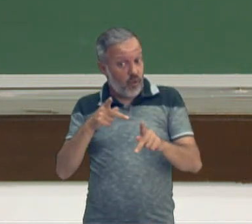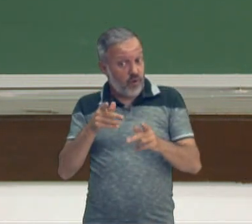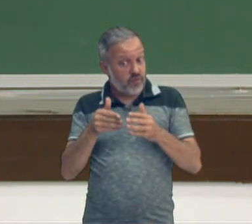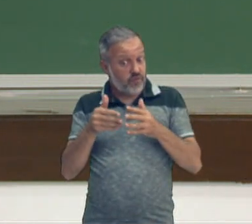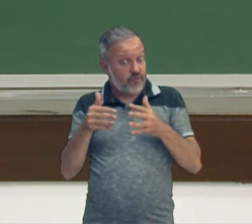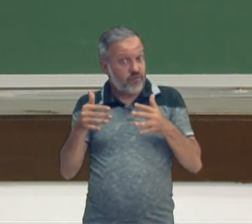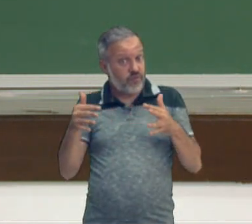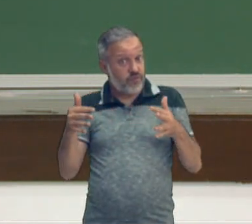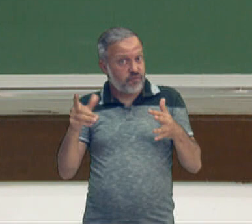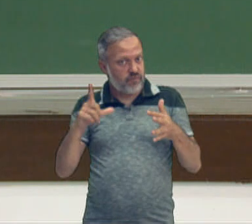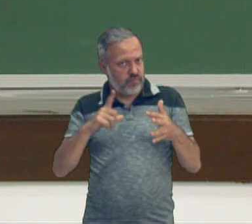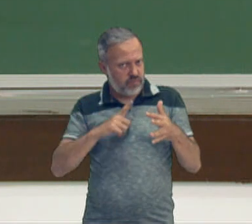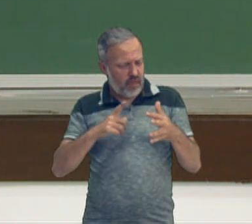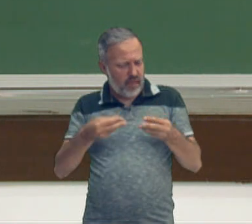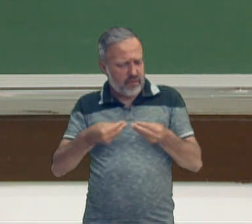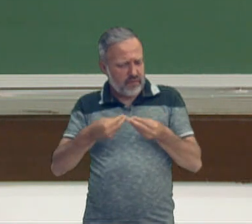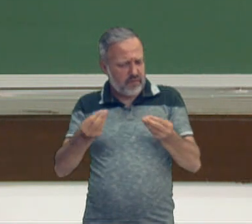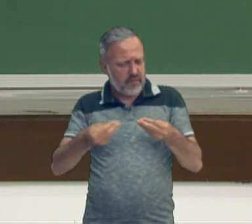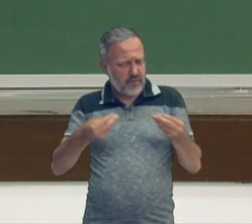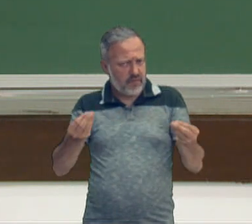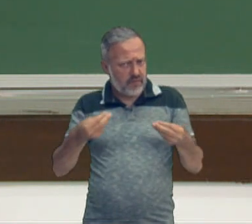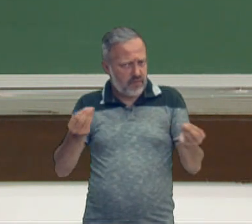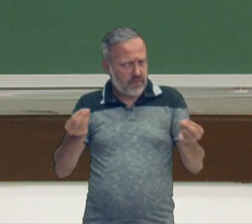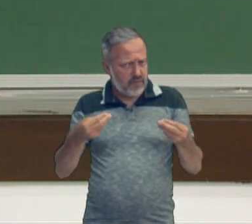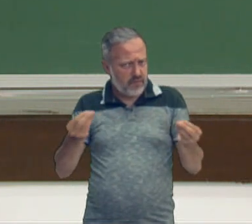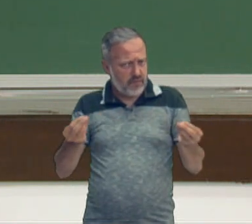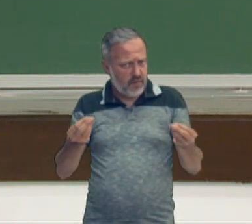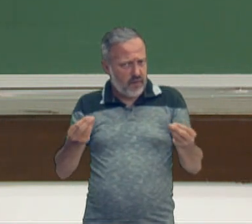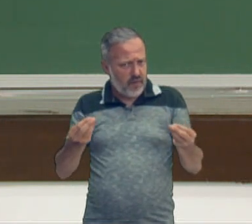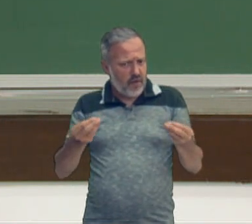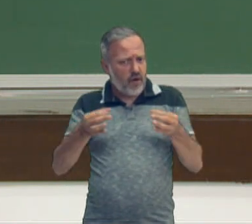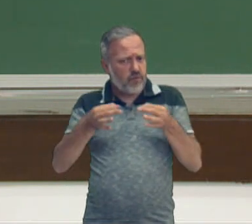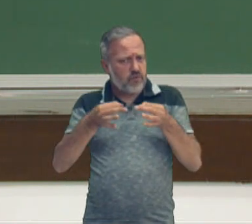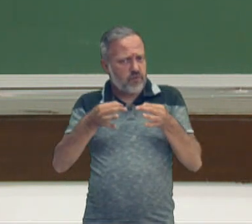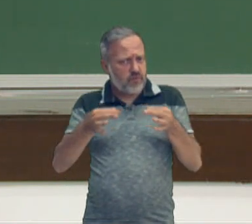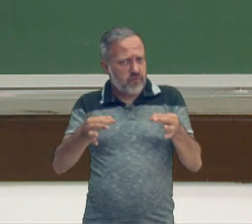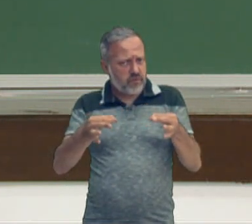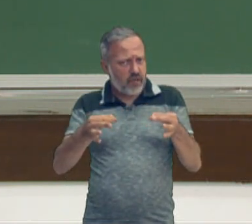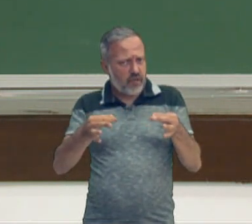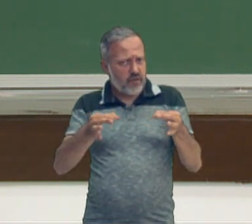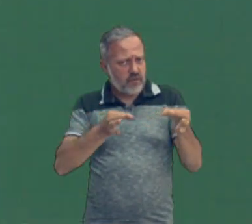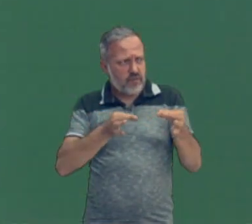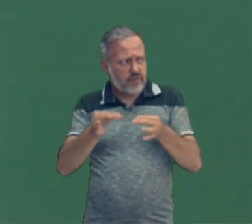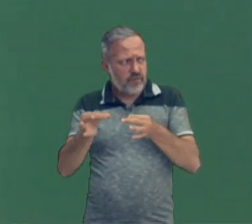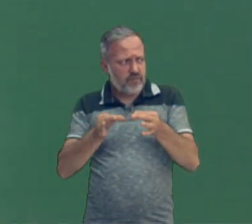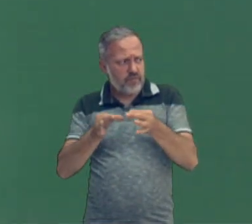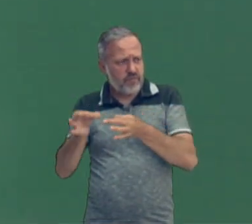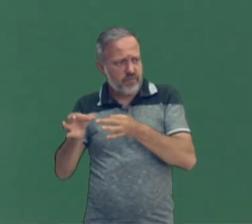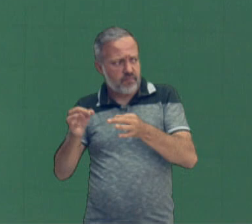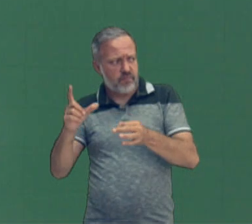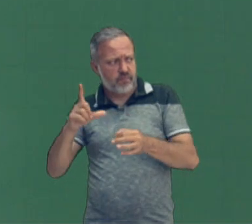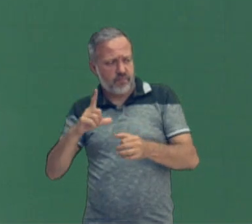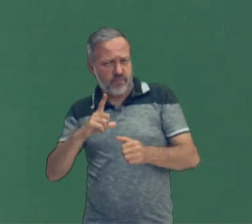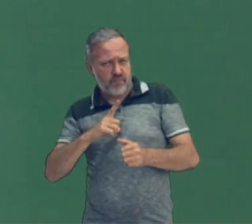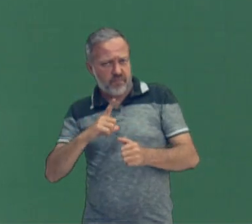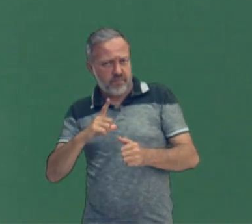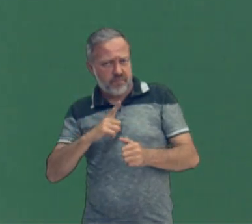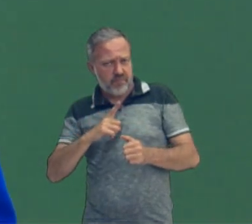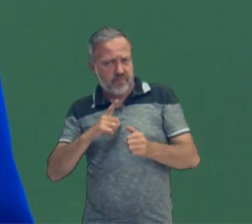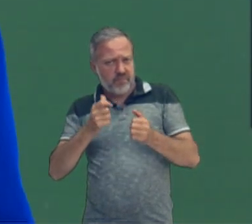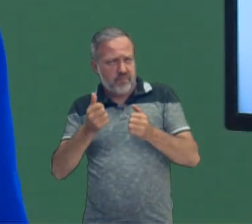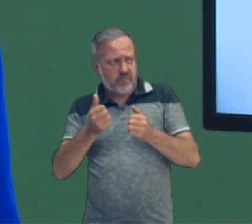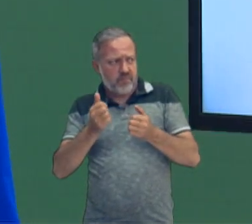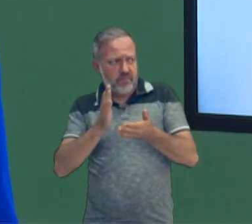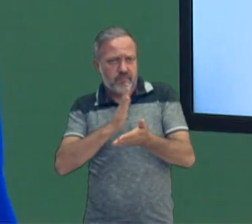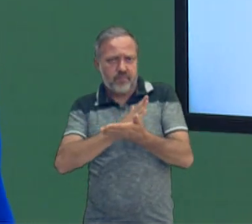muito boa? Existe uma distribuição dessa renda de uma maneira mais organizada? Existe uma distribuição dessa